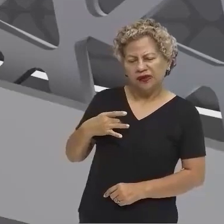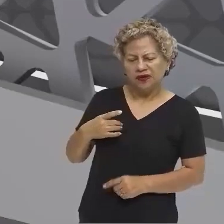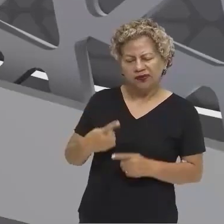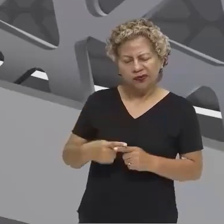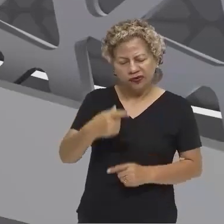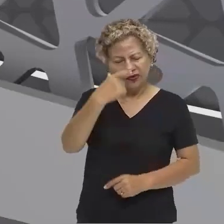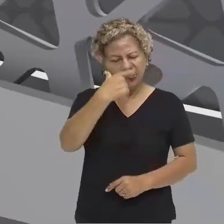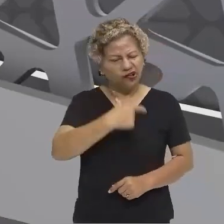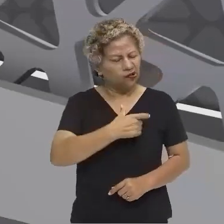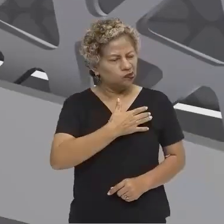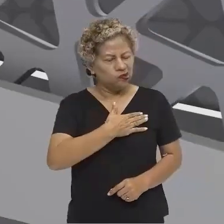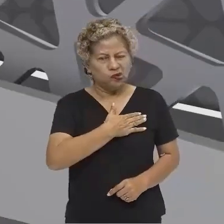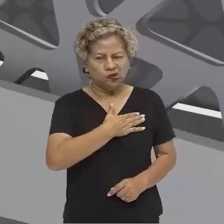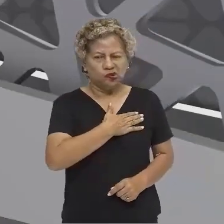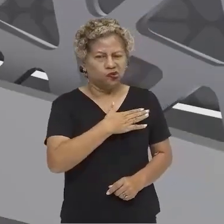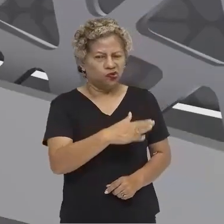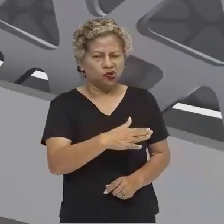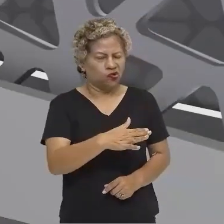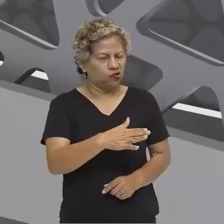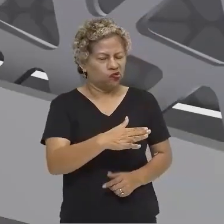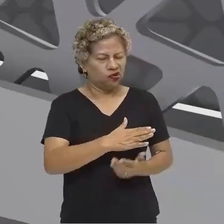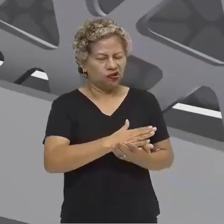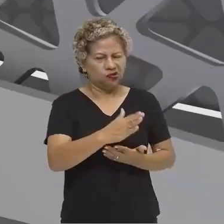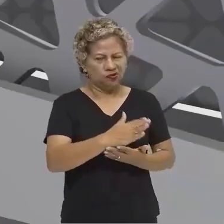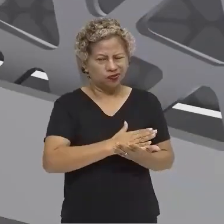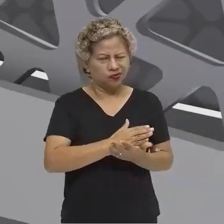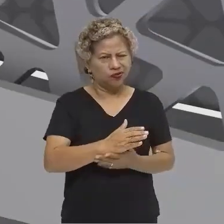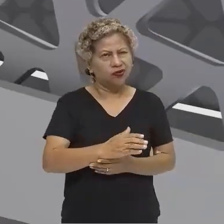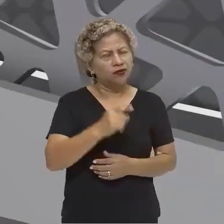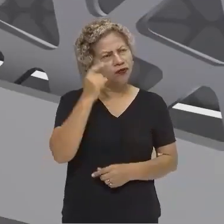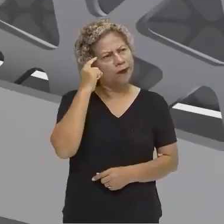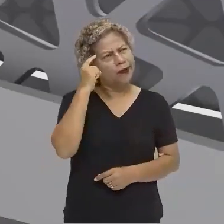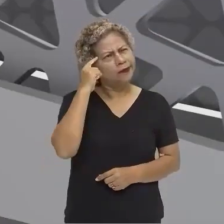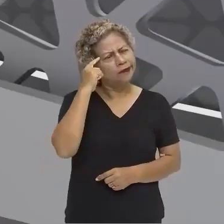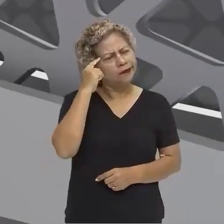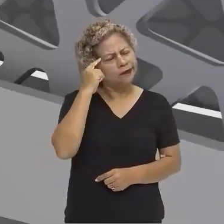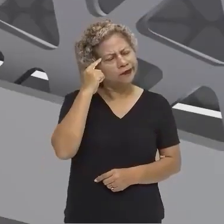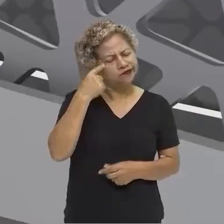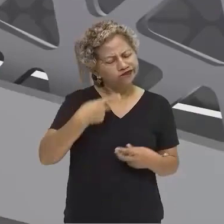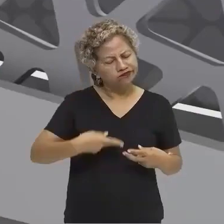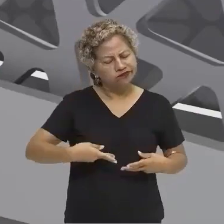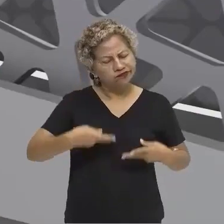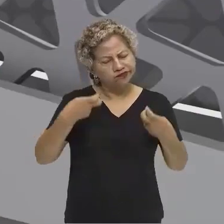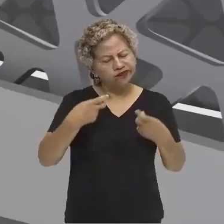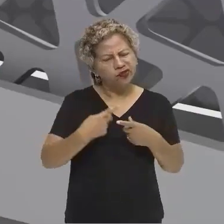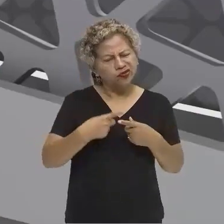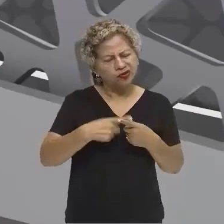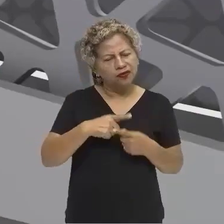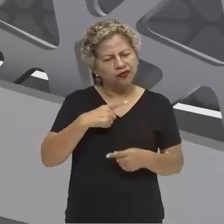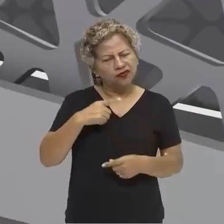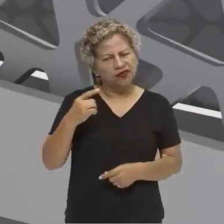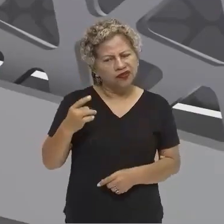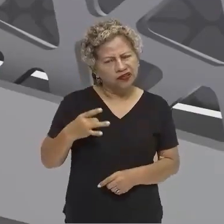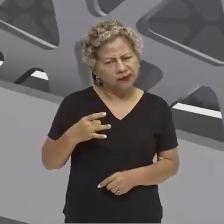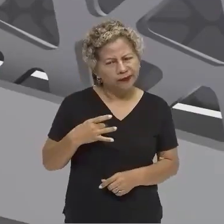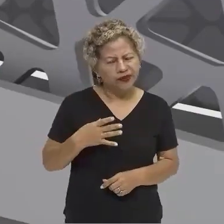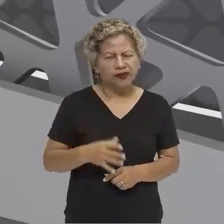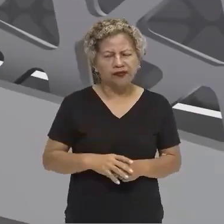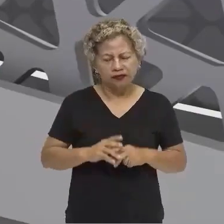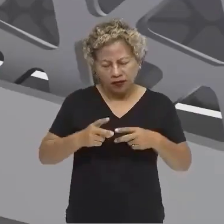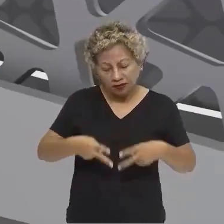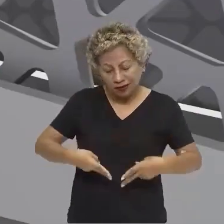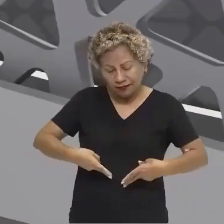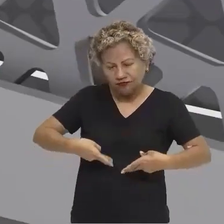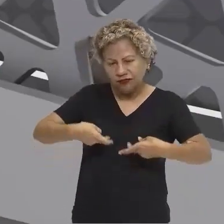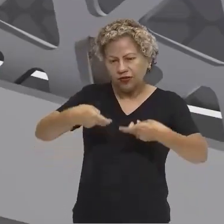não gostar de determinadas coisas, o que me leva, às vezes, a ter tanto medo de algo. O que me levou? Então, esse